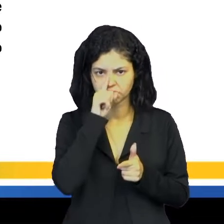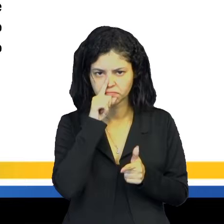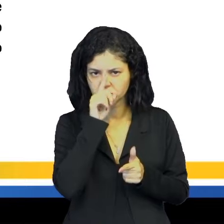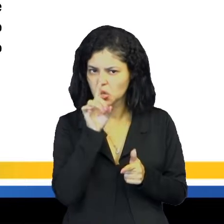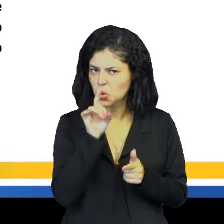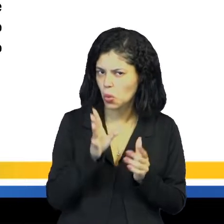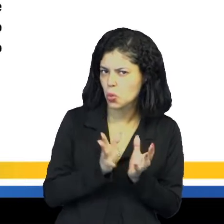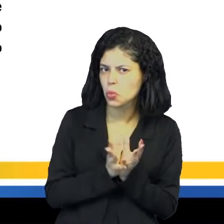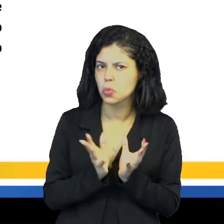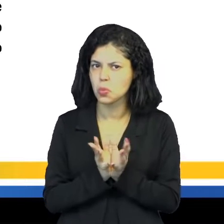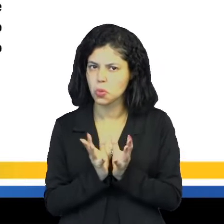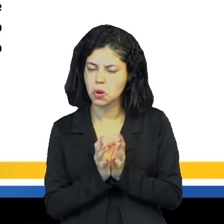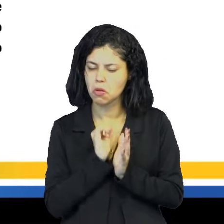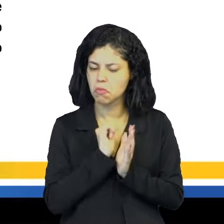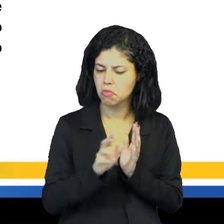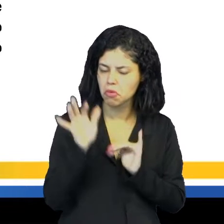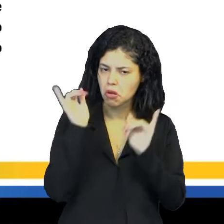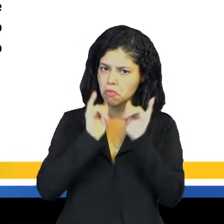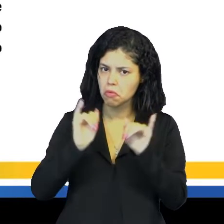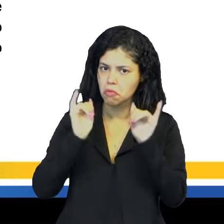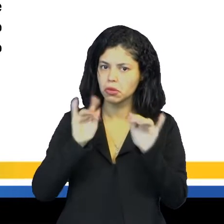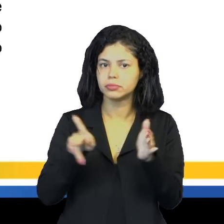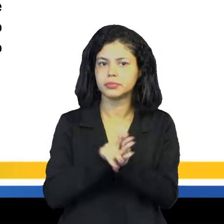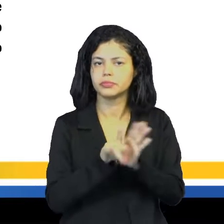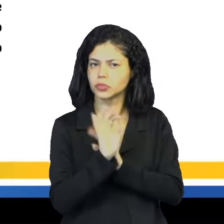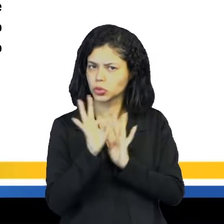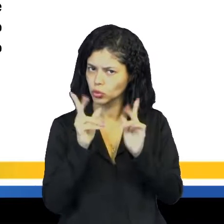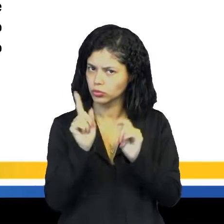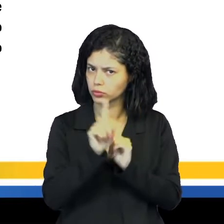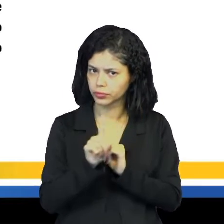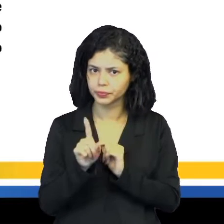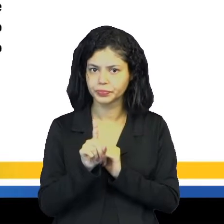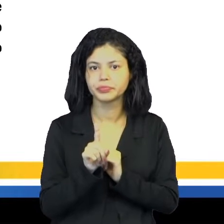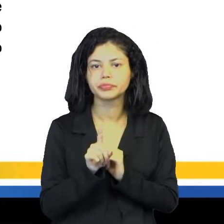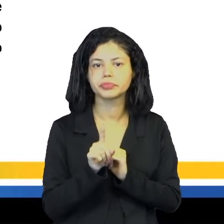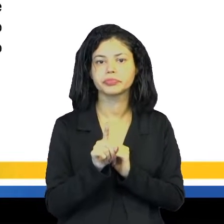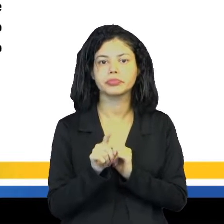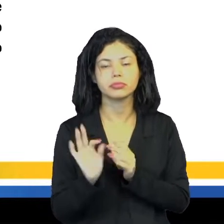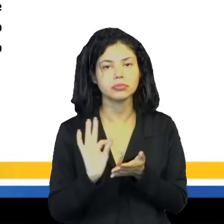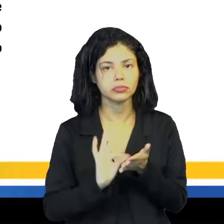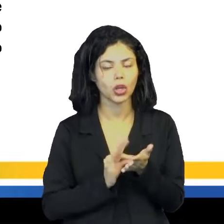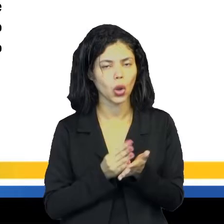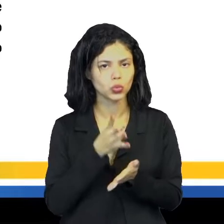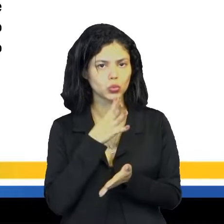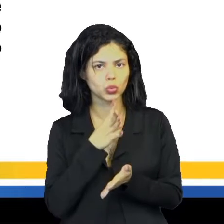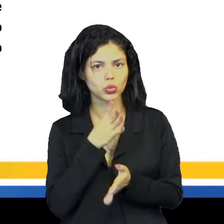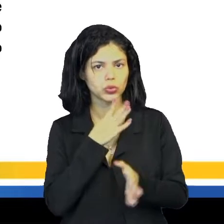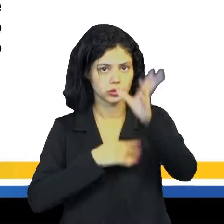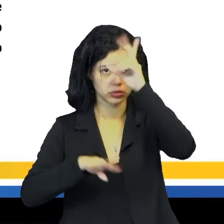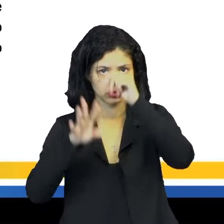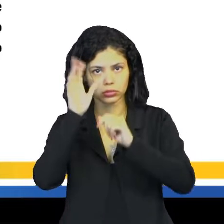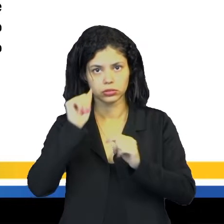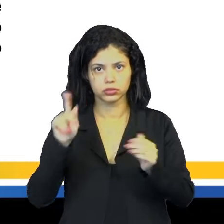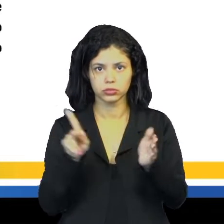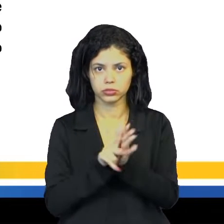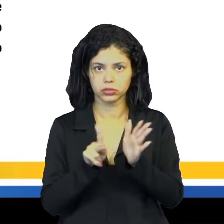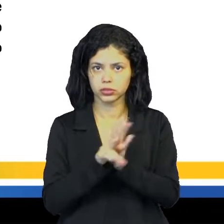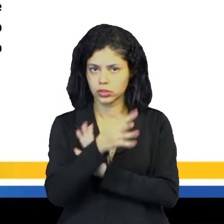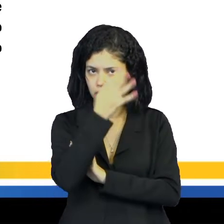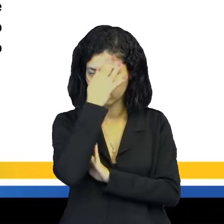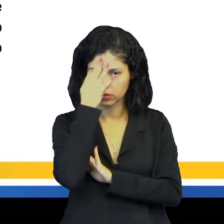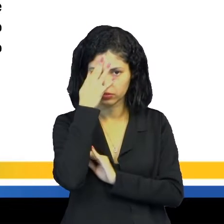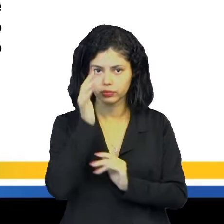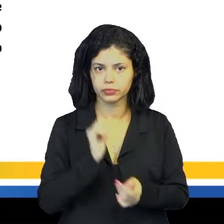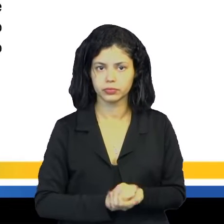em ordem alfabética, de informações a respeito de tudo. Ela registrava o conhecimento segundo os princípios